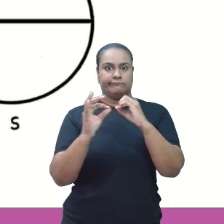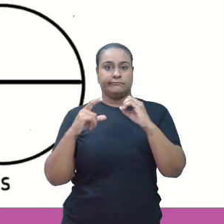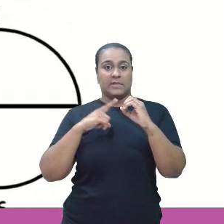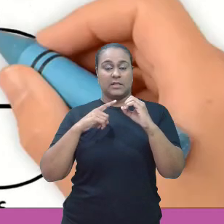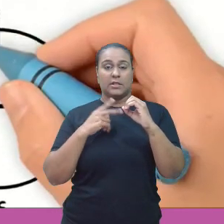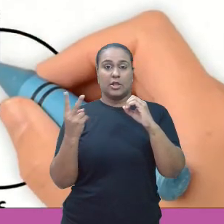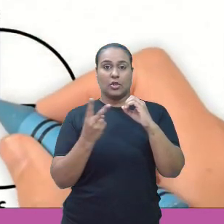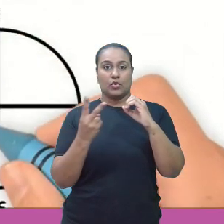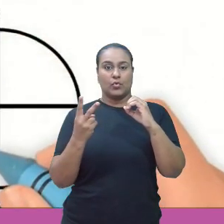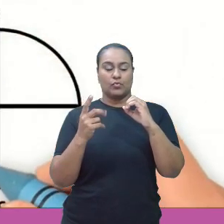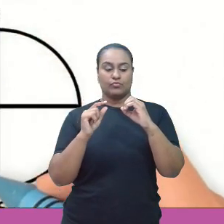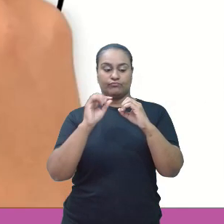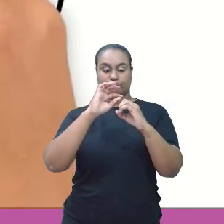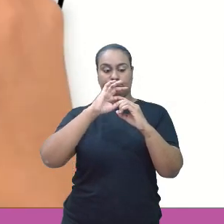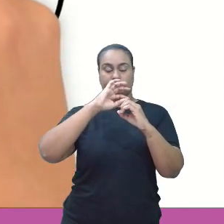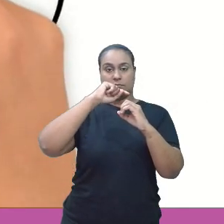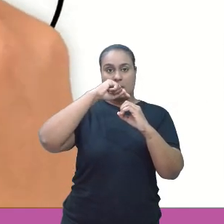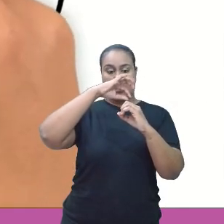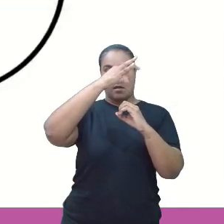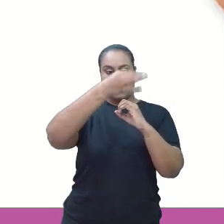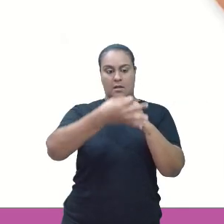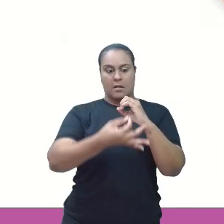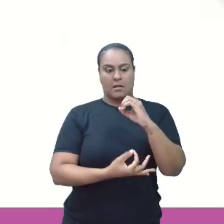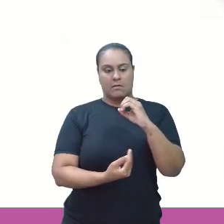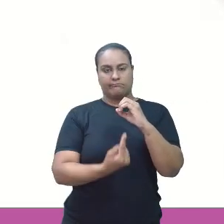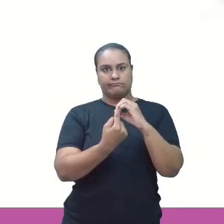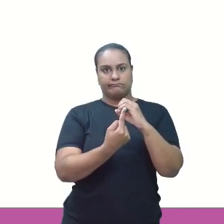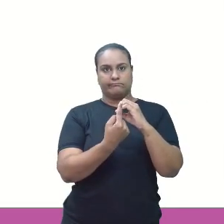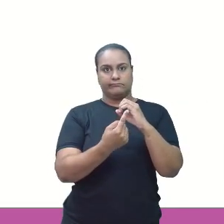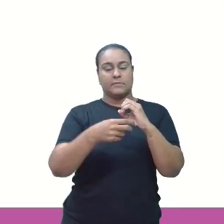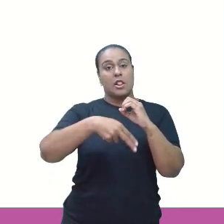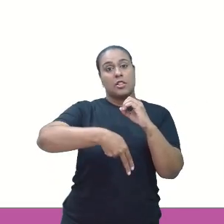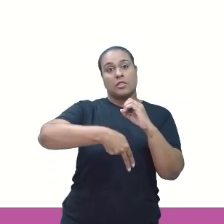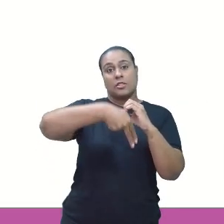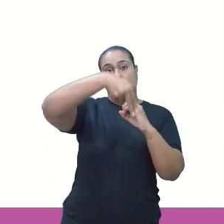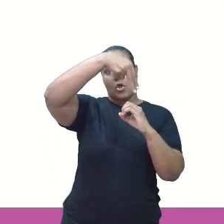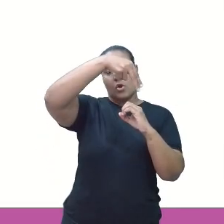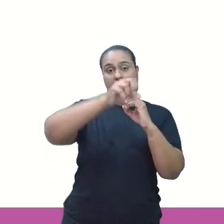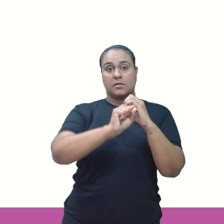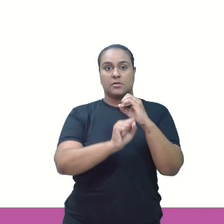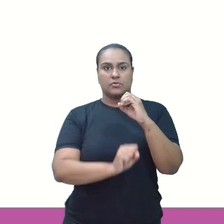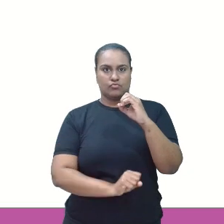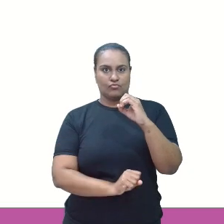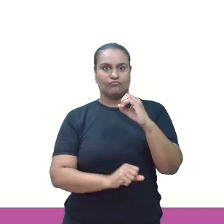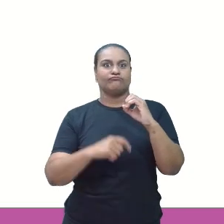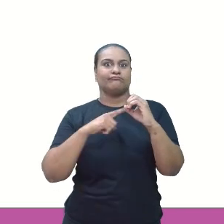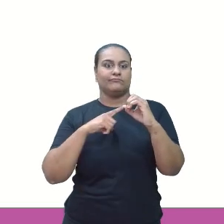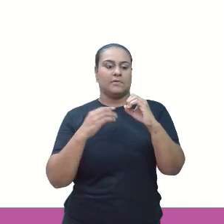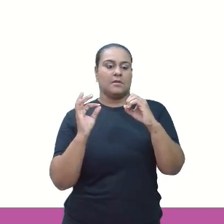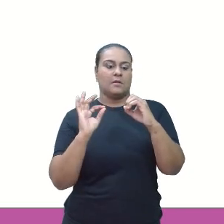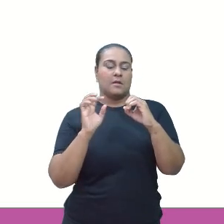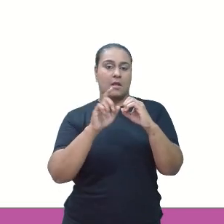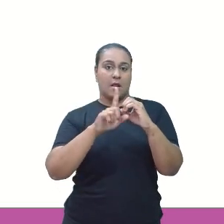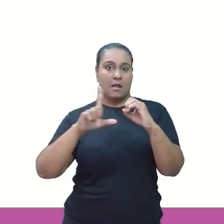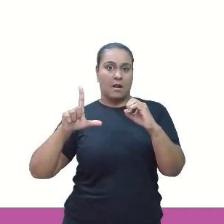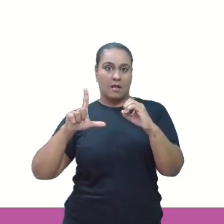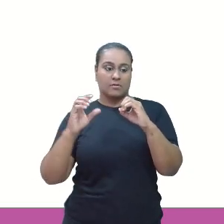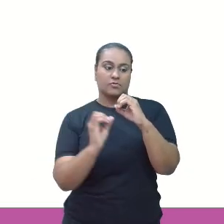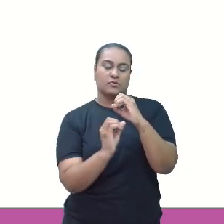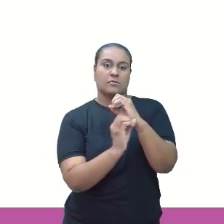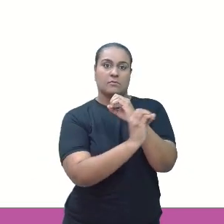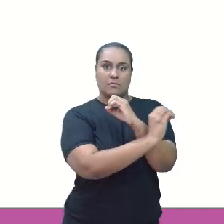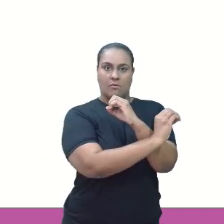ao norte e ao sul. E essa longitude também existe em dois lugares ao mesmo tempo, a oeste e a